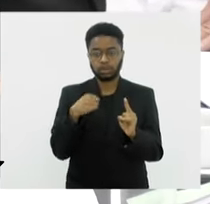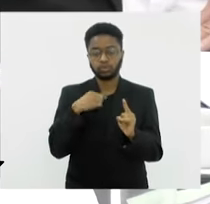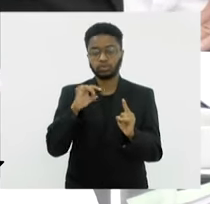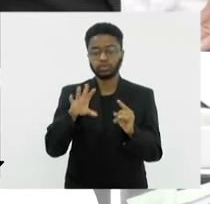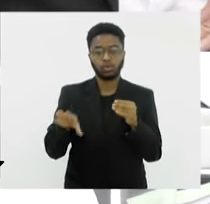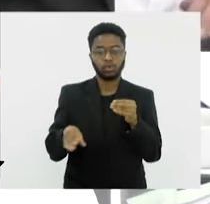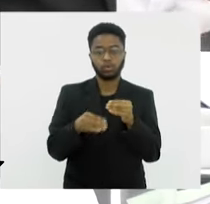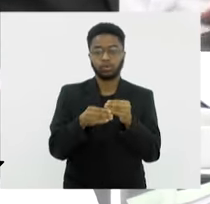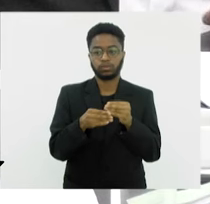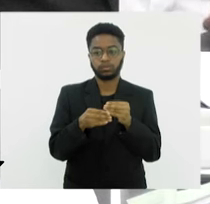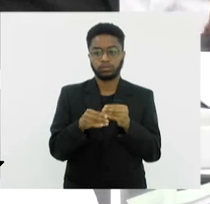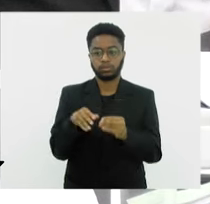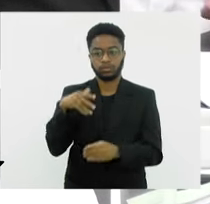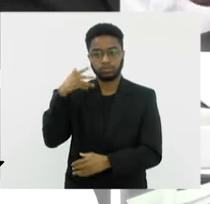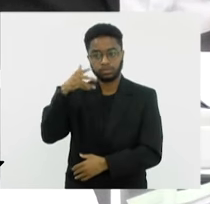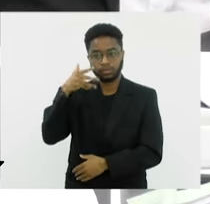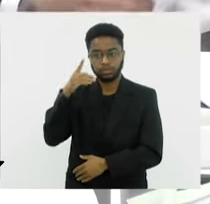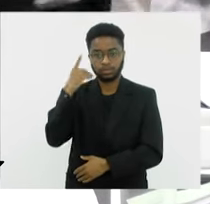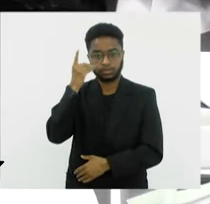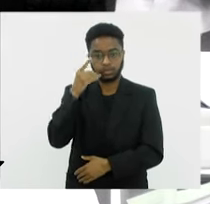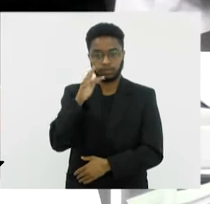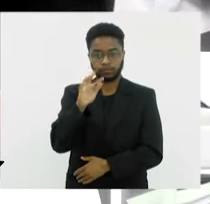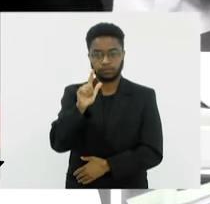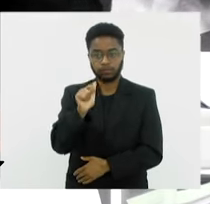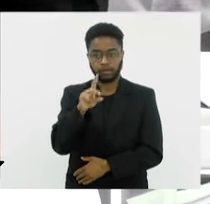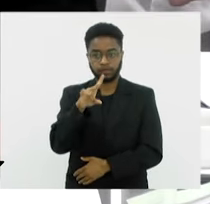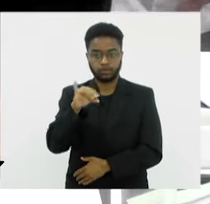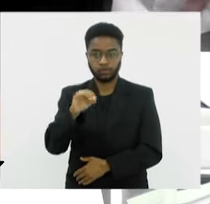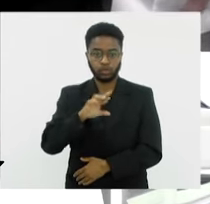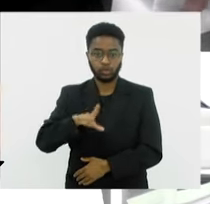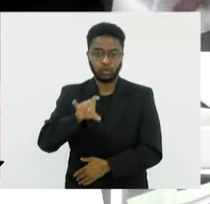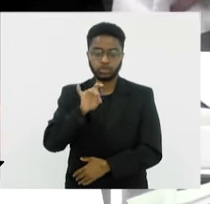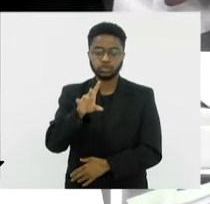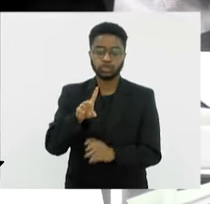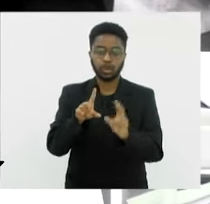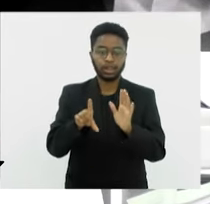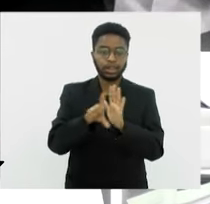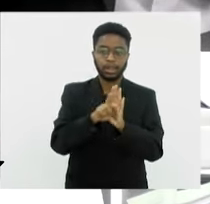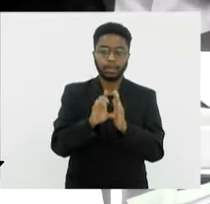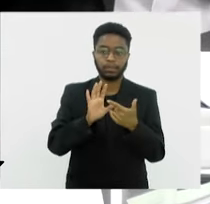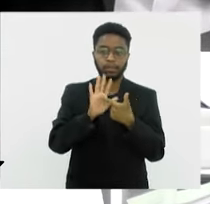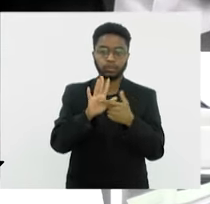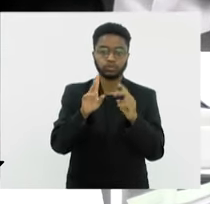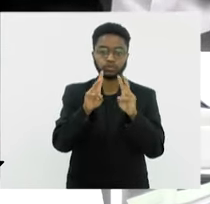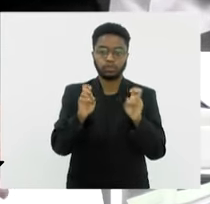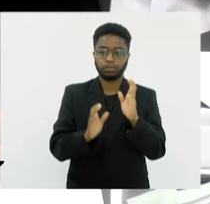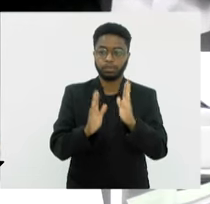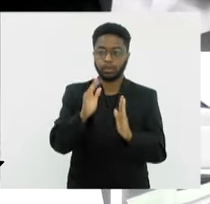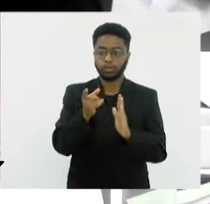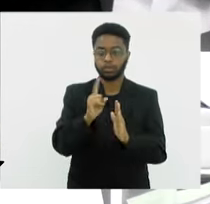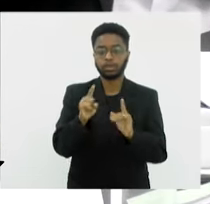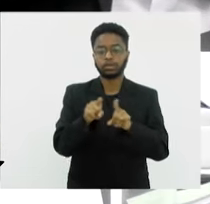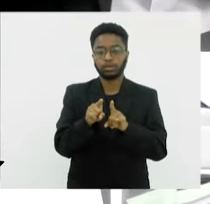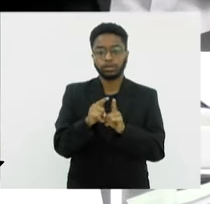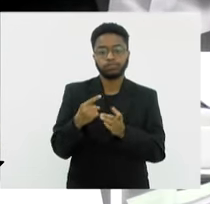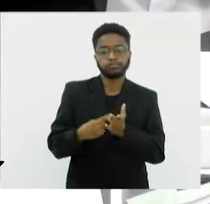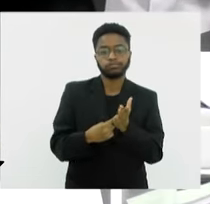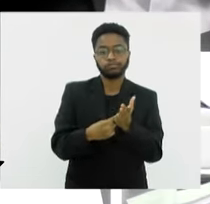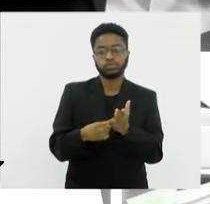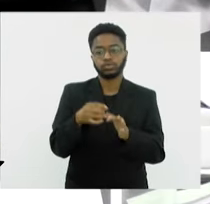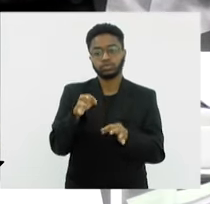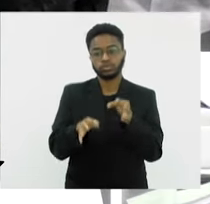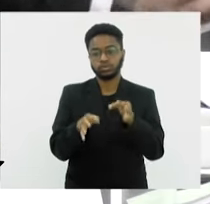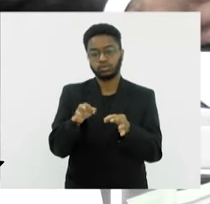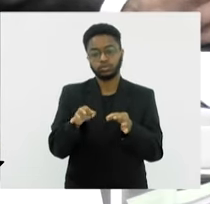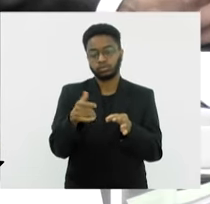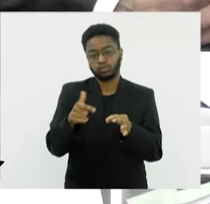aqui à fala do deputado Serafini, que não é só a questão de uma lei que decrete o período, mas também um acordo judicial que possa decretar também,